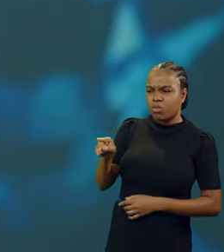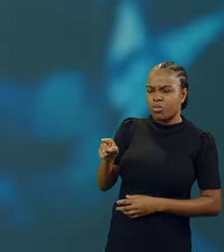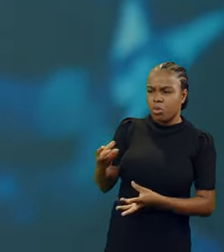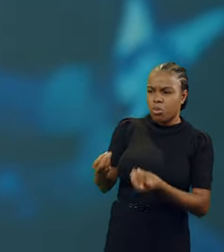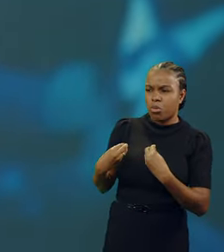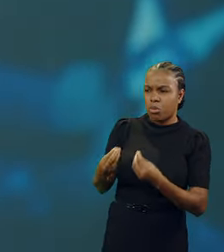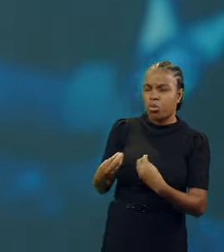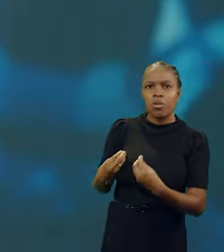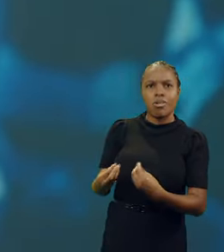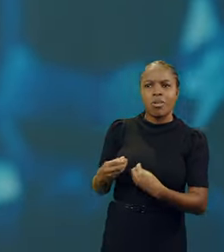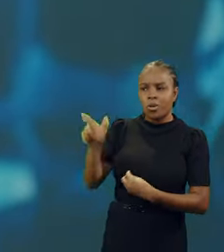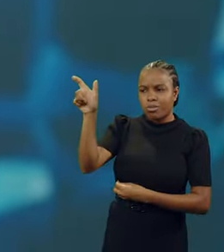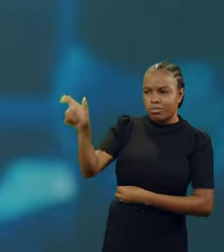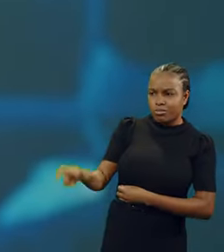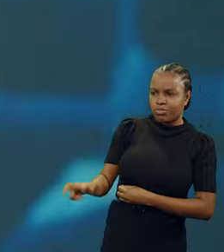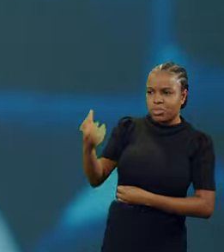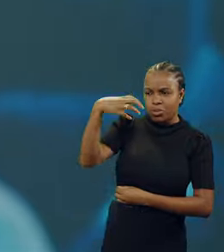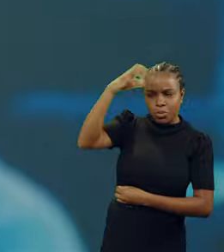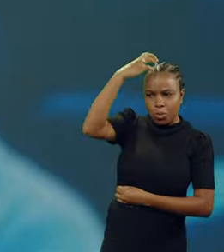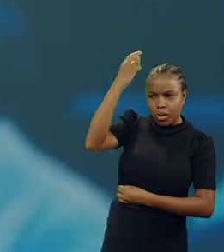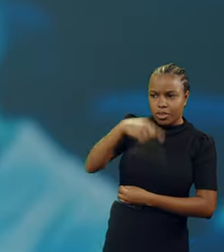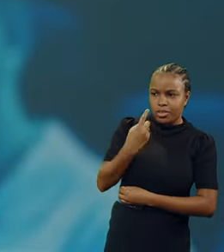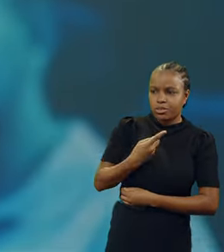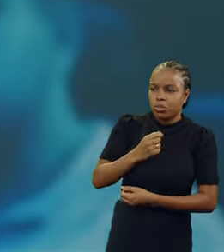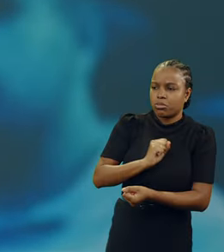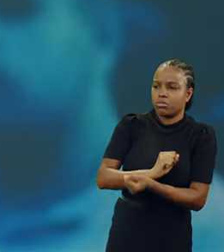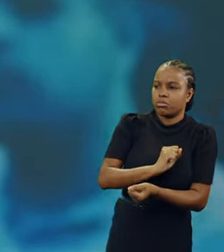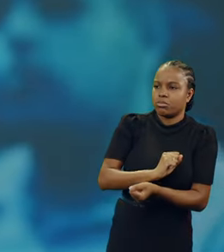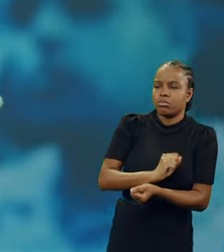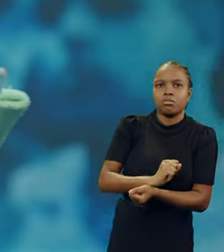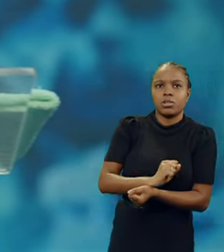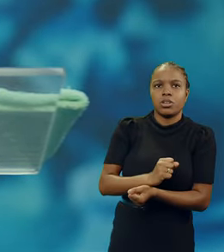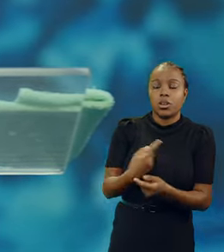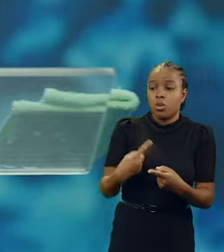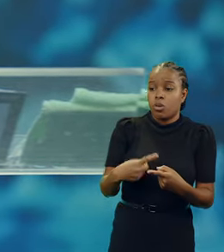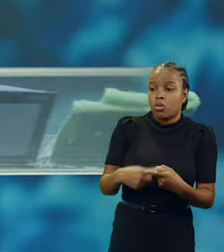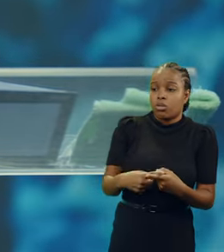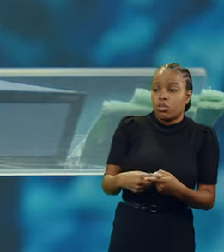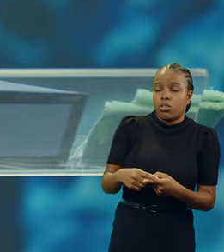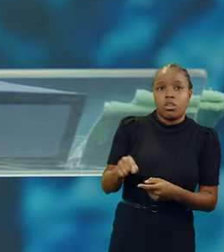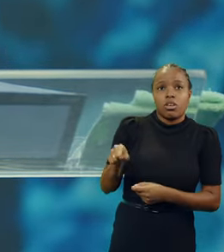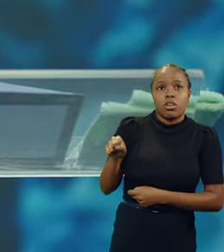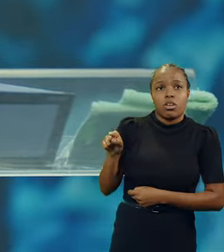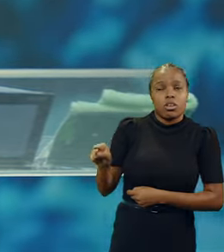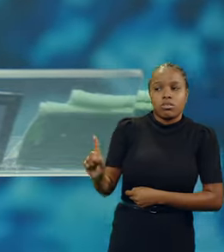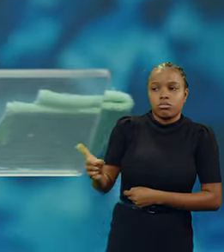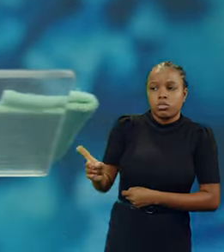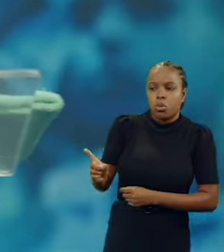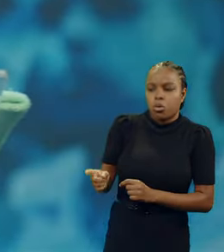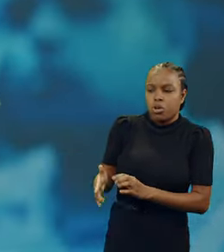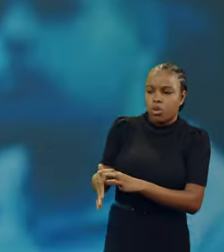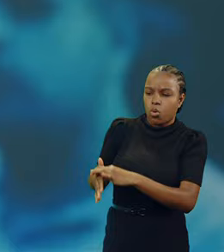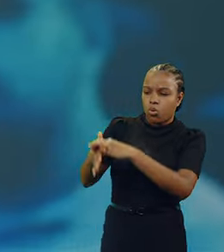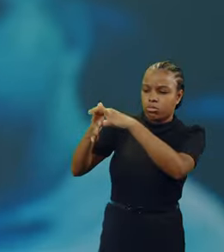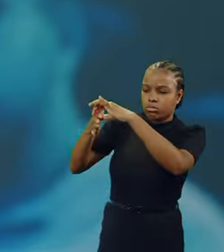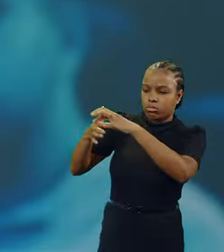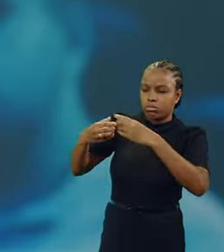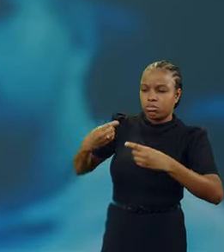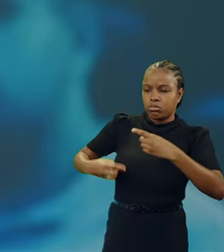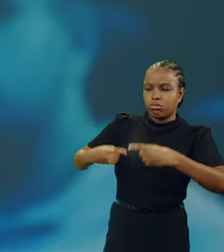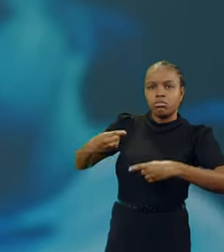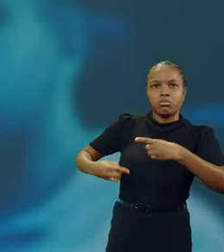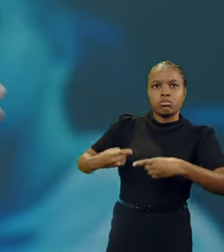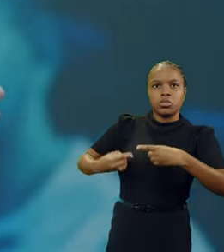ser o rei que esperamos, porque ele não era o líder político com o